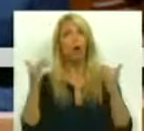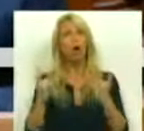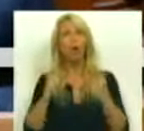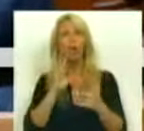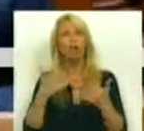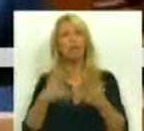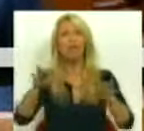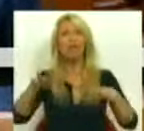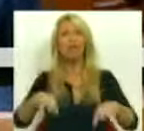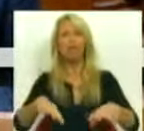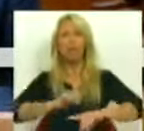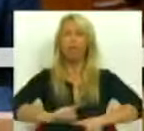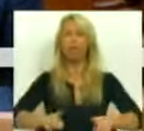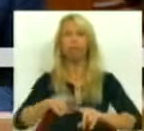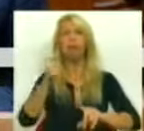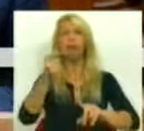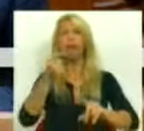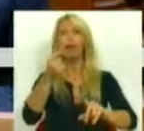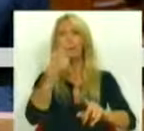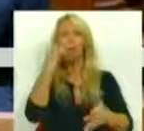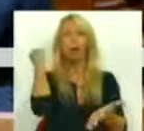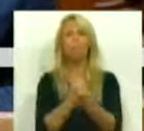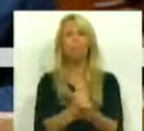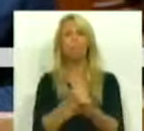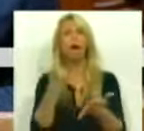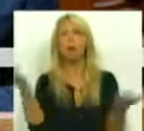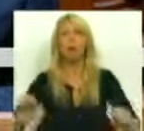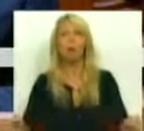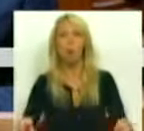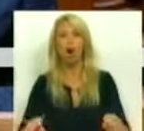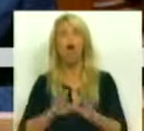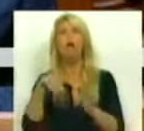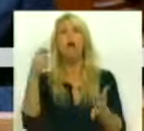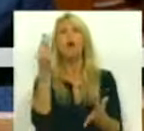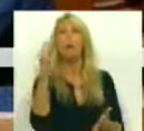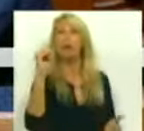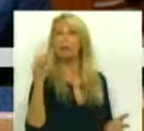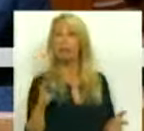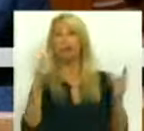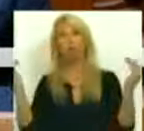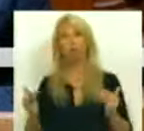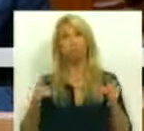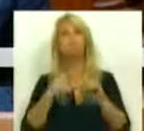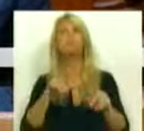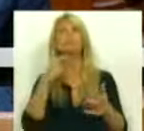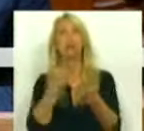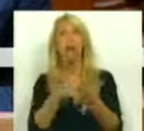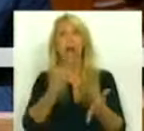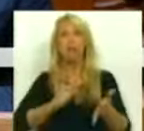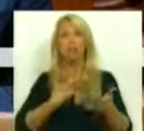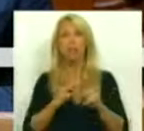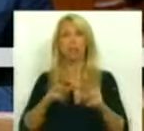mercado, a abertura de dezenas de USFs, o pagamento de 1.500 milhões de dívida acumulada, o registro de